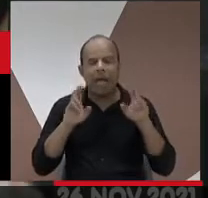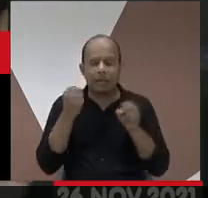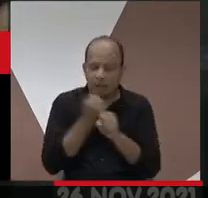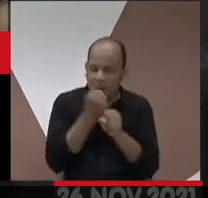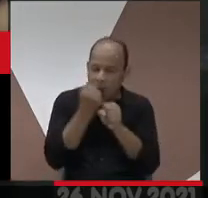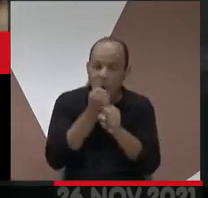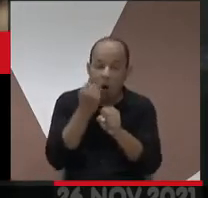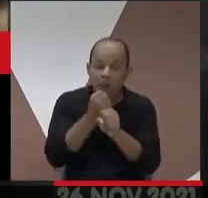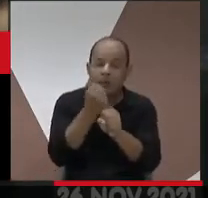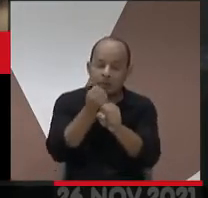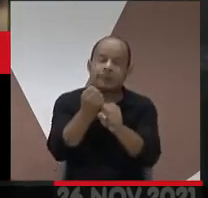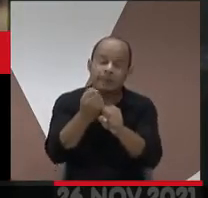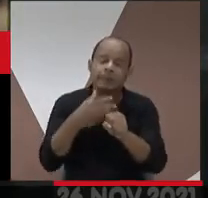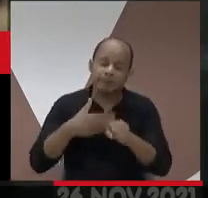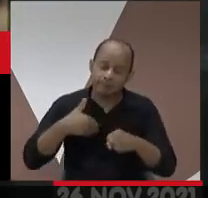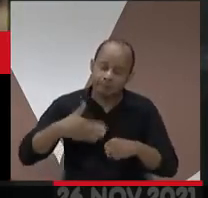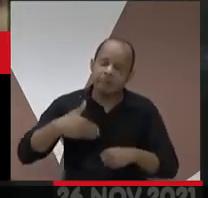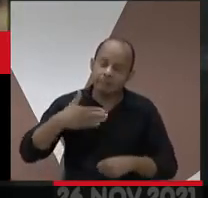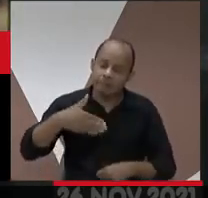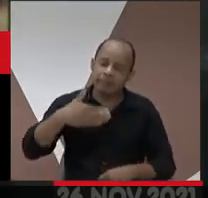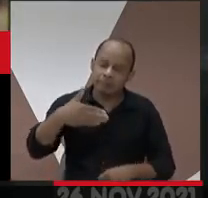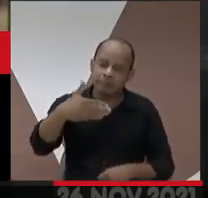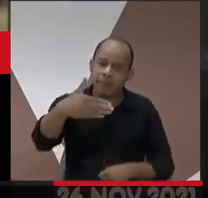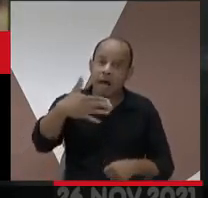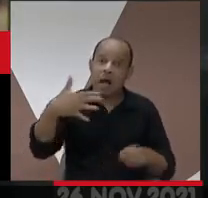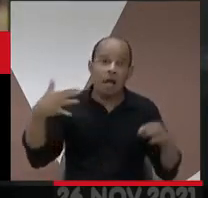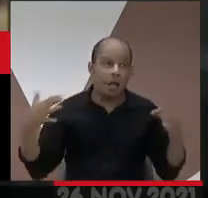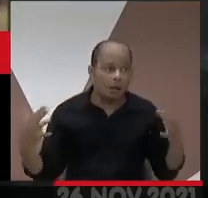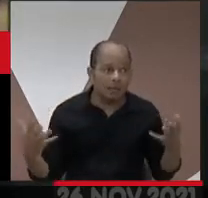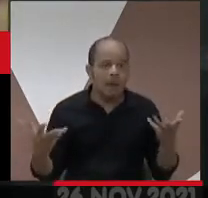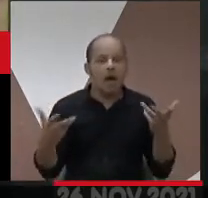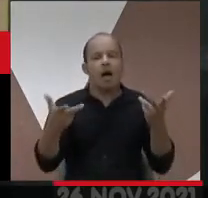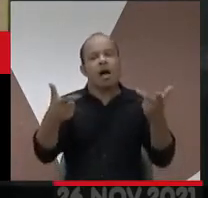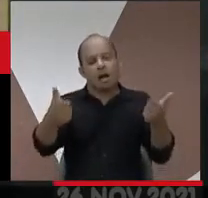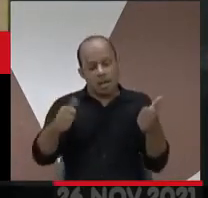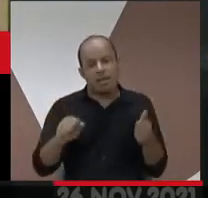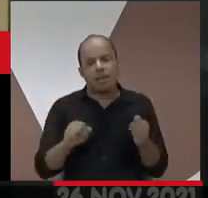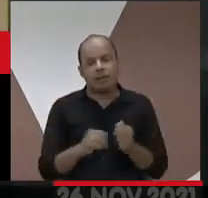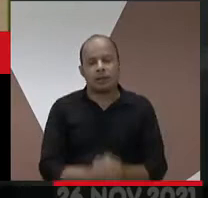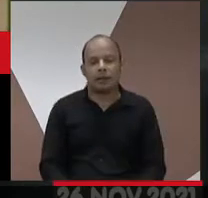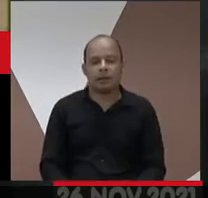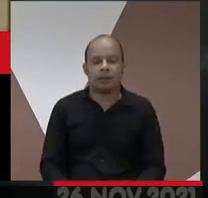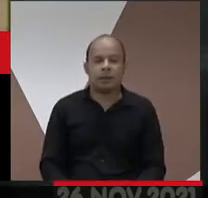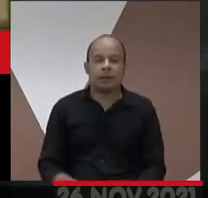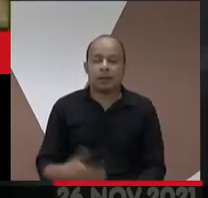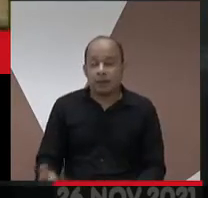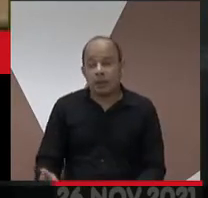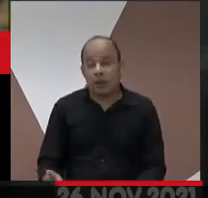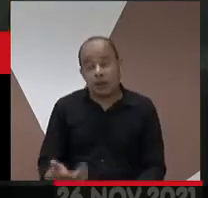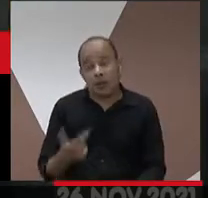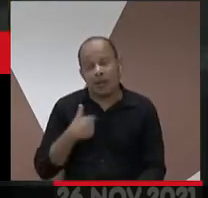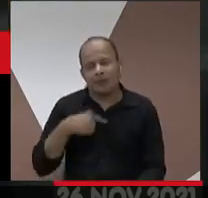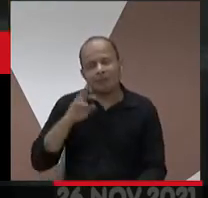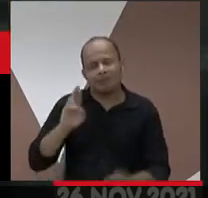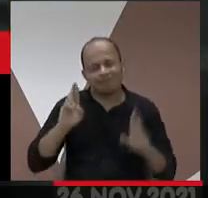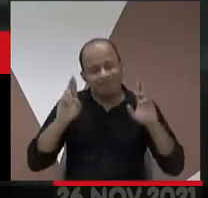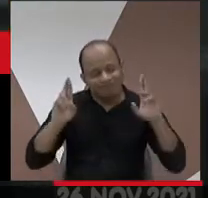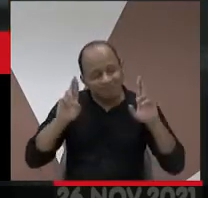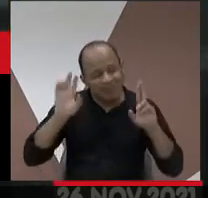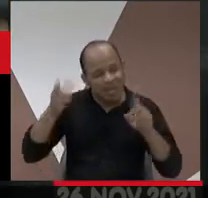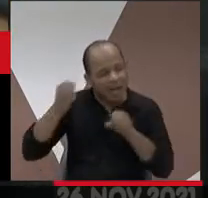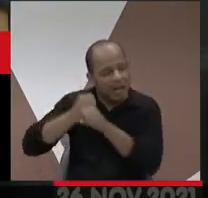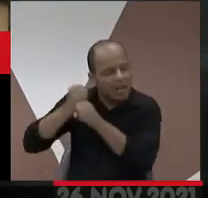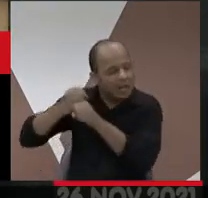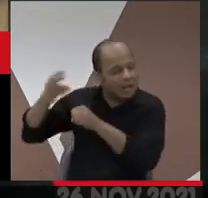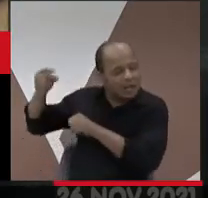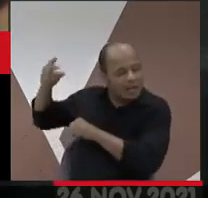a ser uma grande realização, há muito tempo esperada pela população da